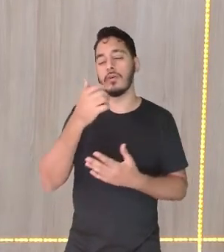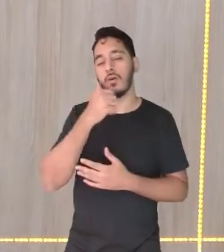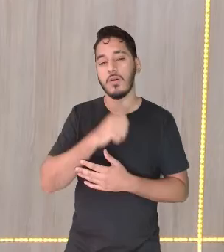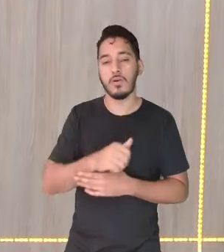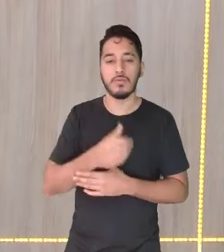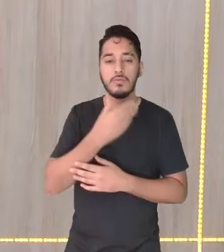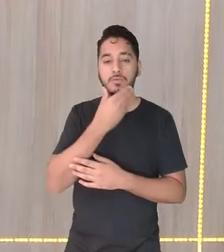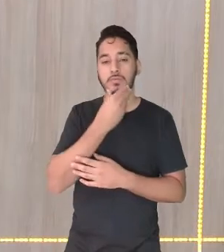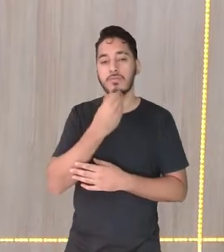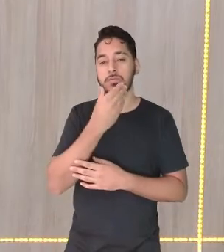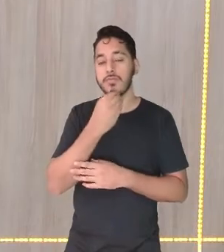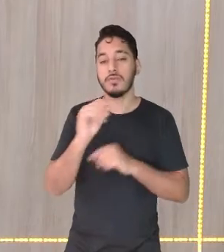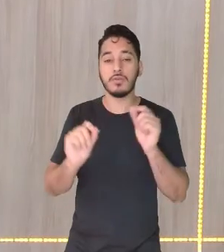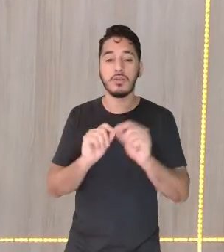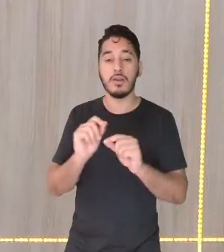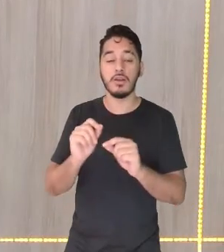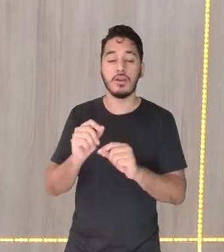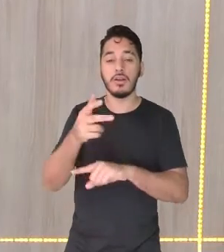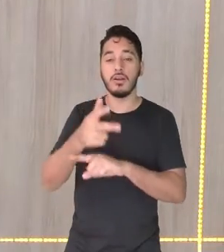querida Billy